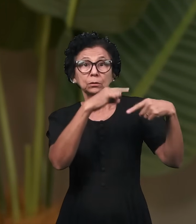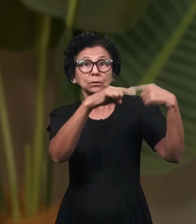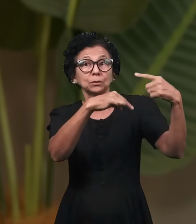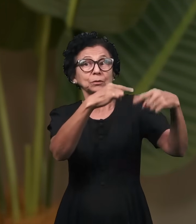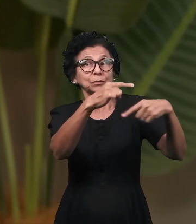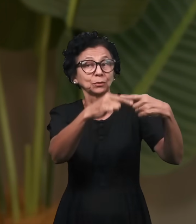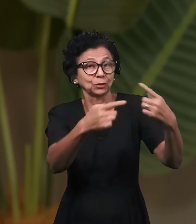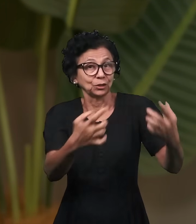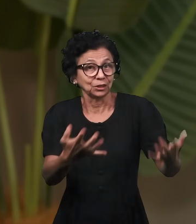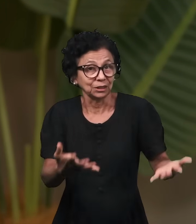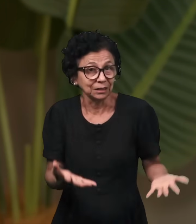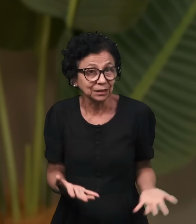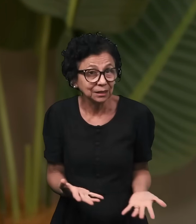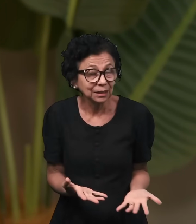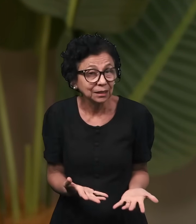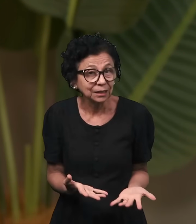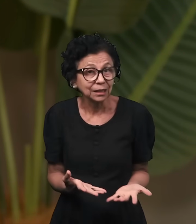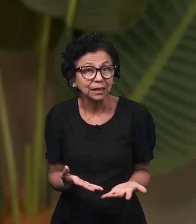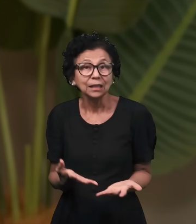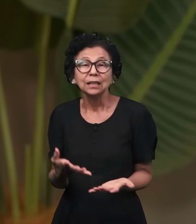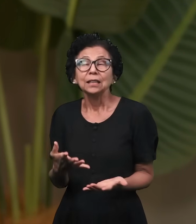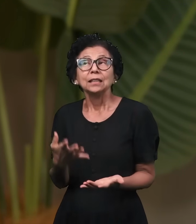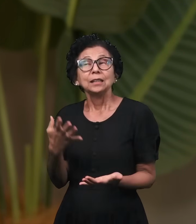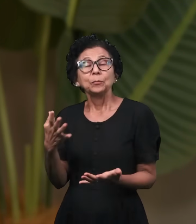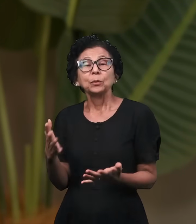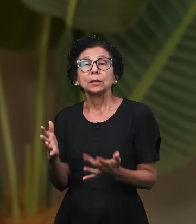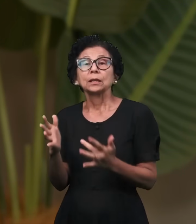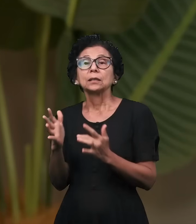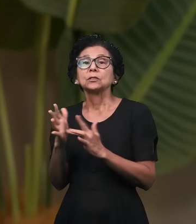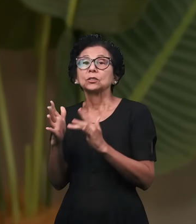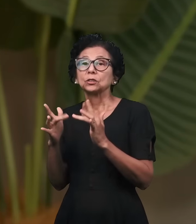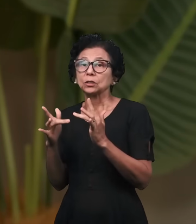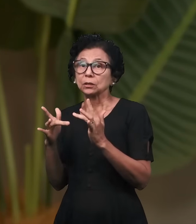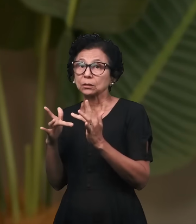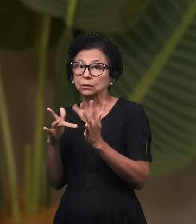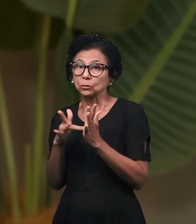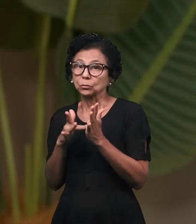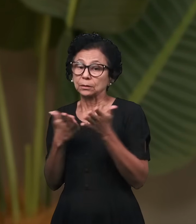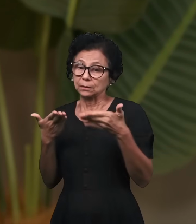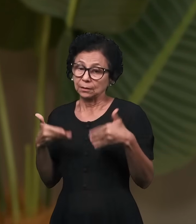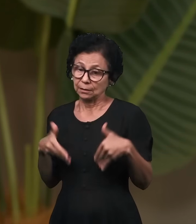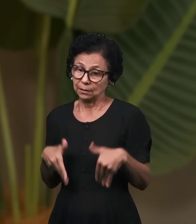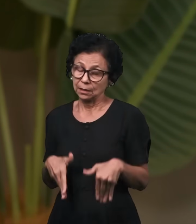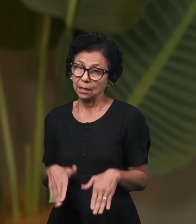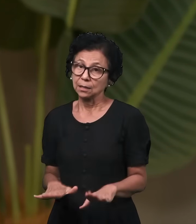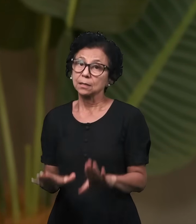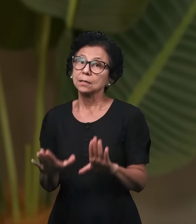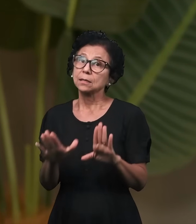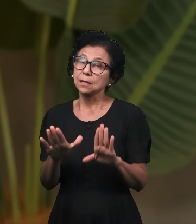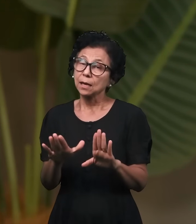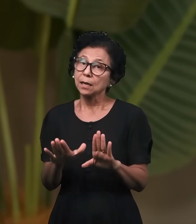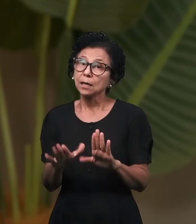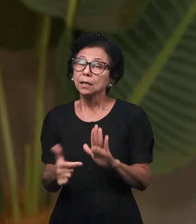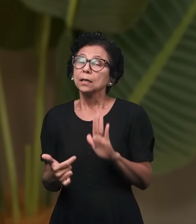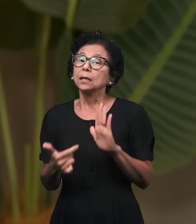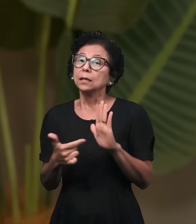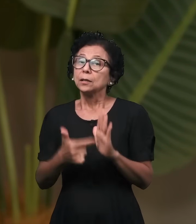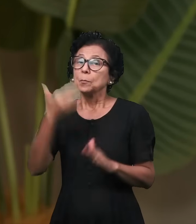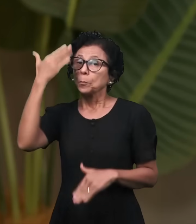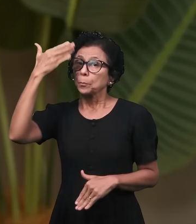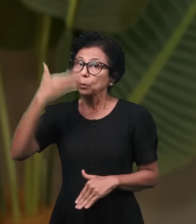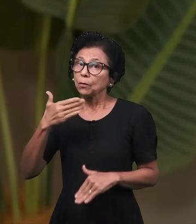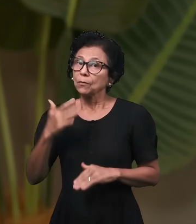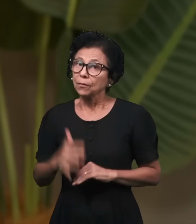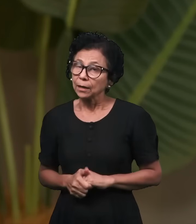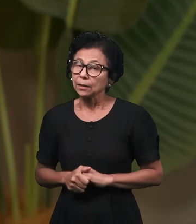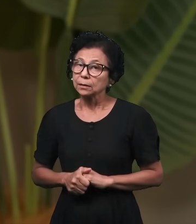comprovar e comprovou na palavra que ele era digno daquilo, pois ele era da descendência real, da tribo de Judá, etc.